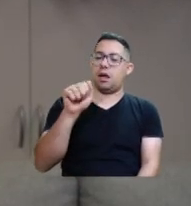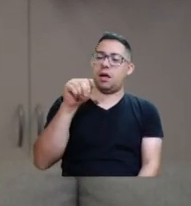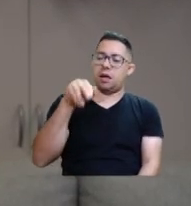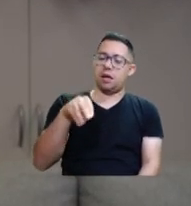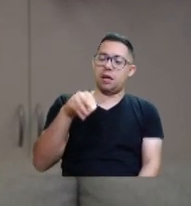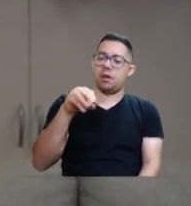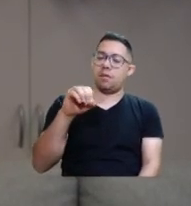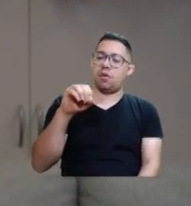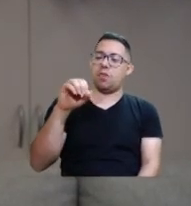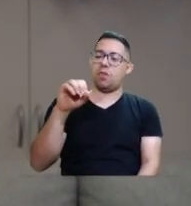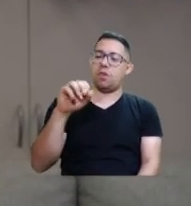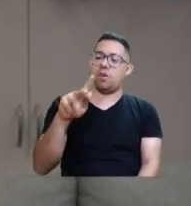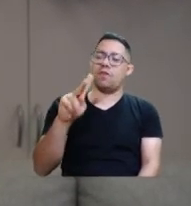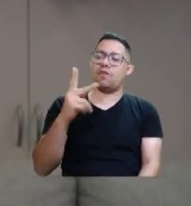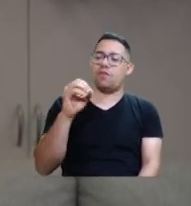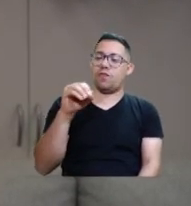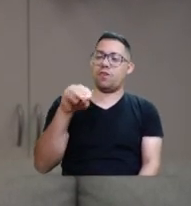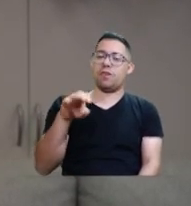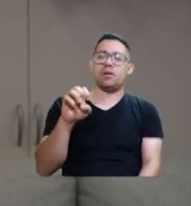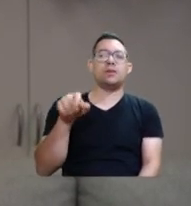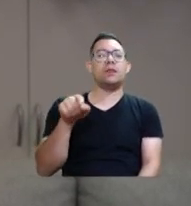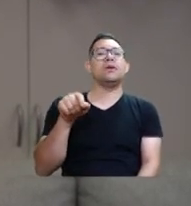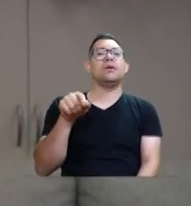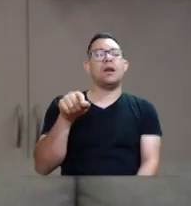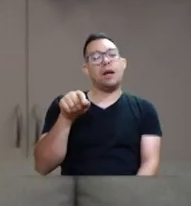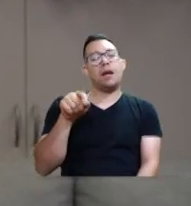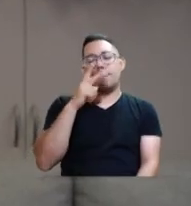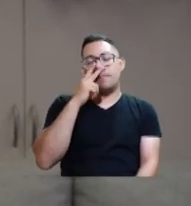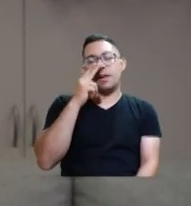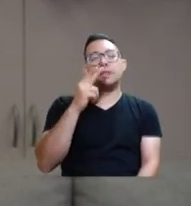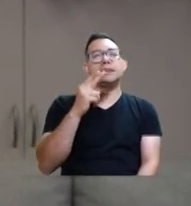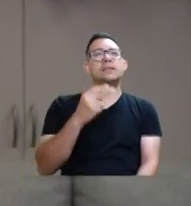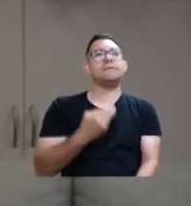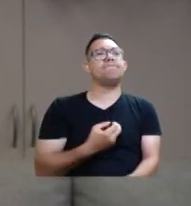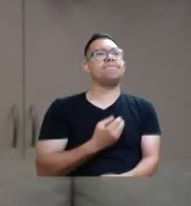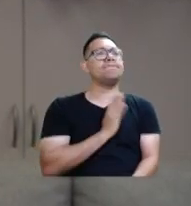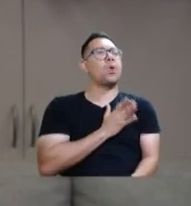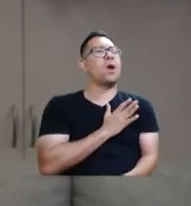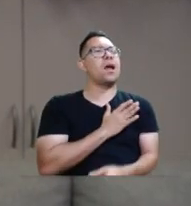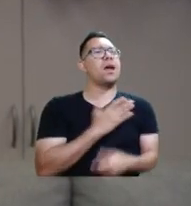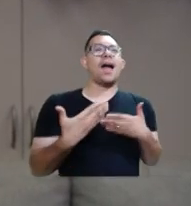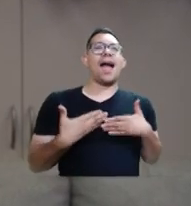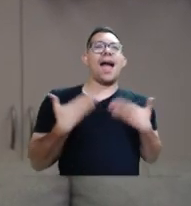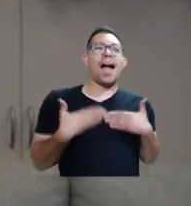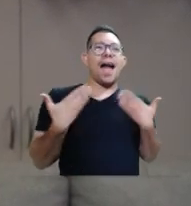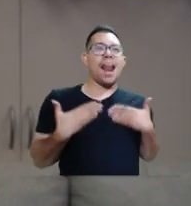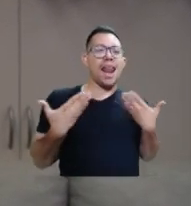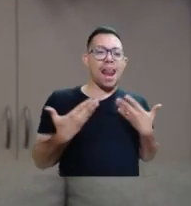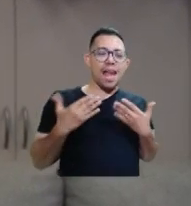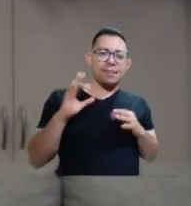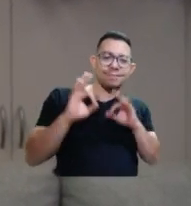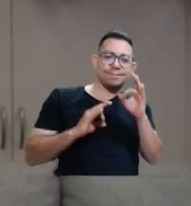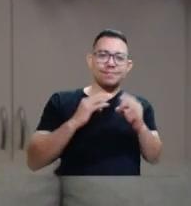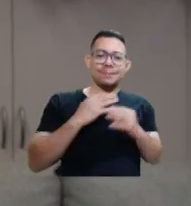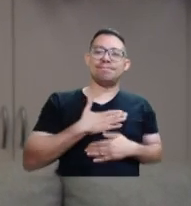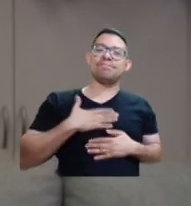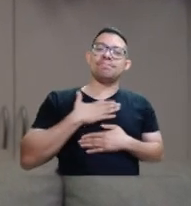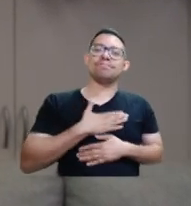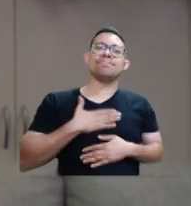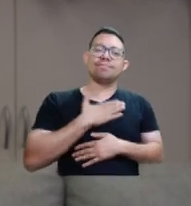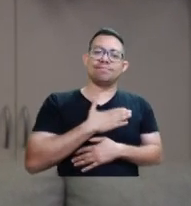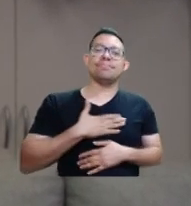que a gente tem com o cinema e com a Gramofone é essa faísca, essa cereja do bolo que faz a gente